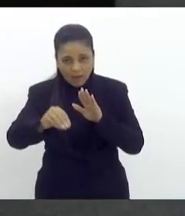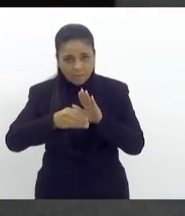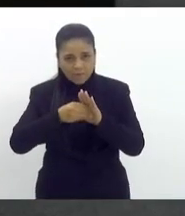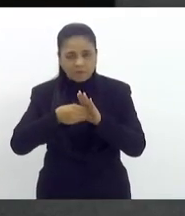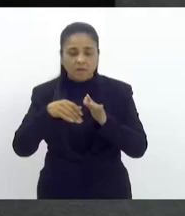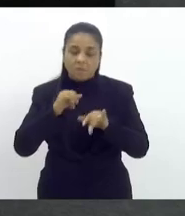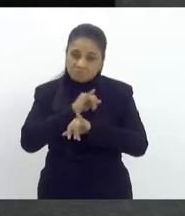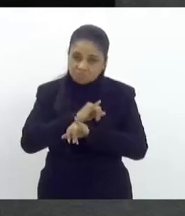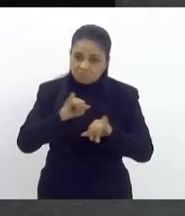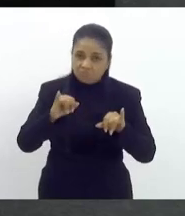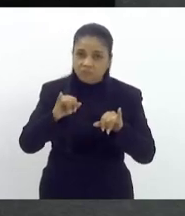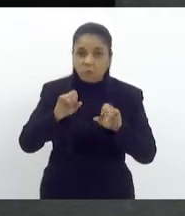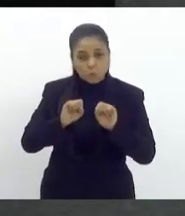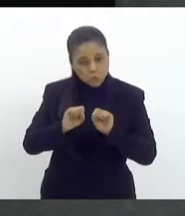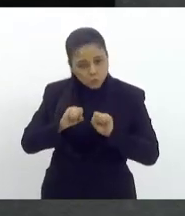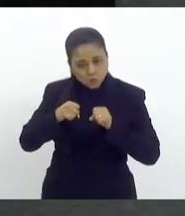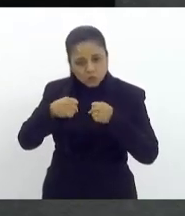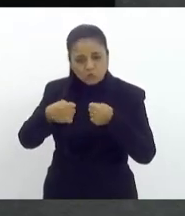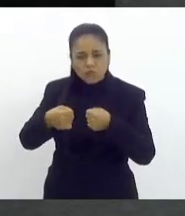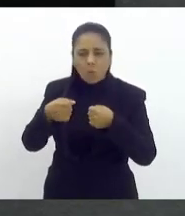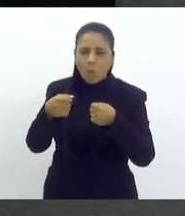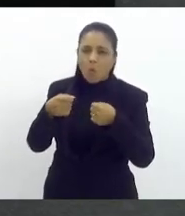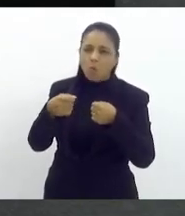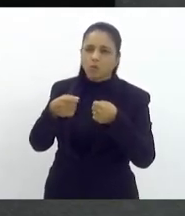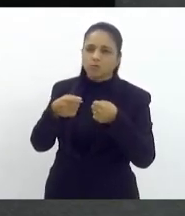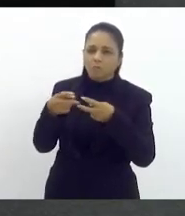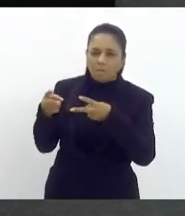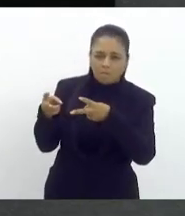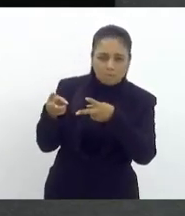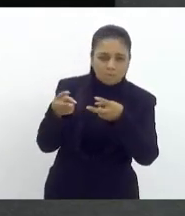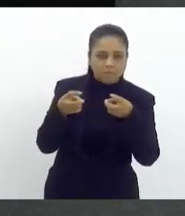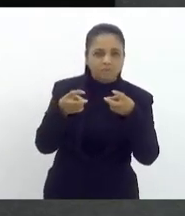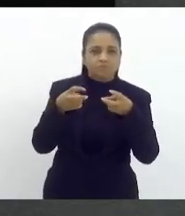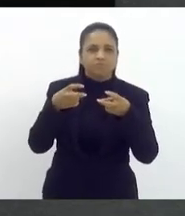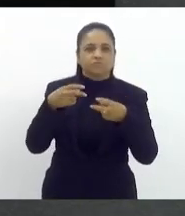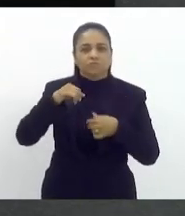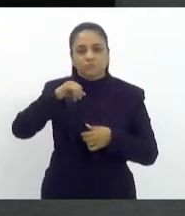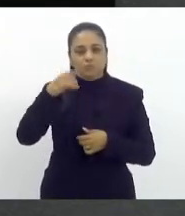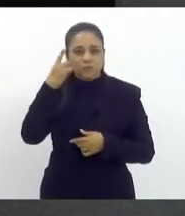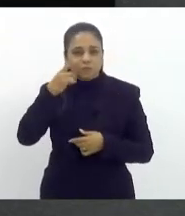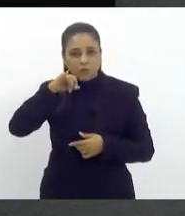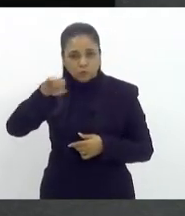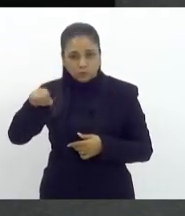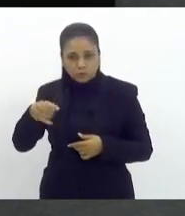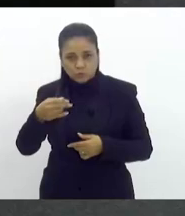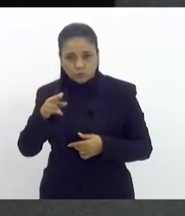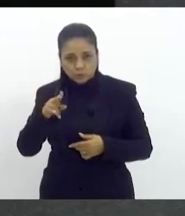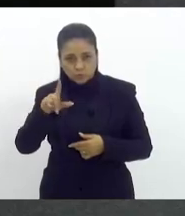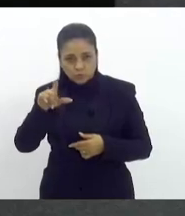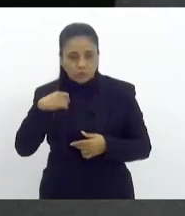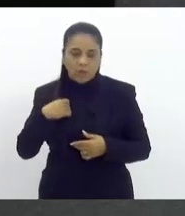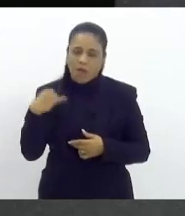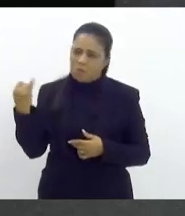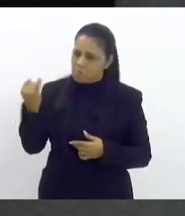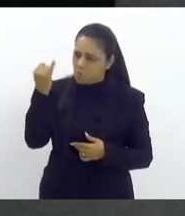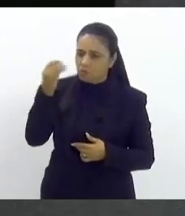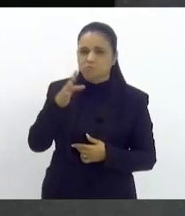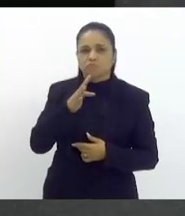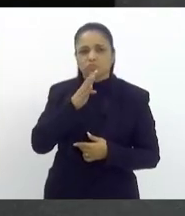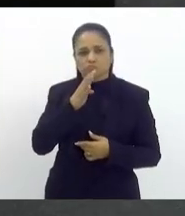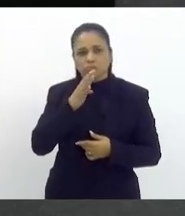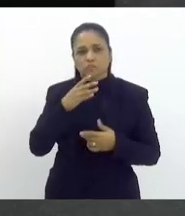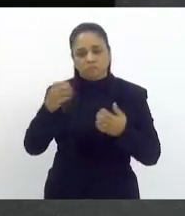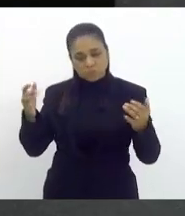visto o esforço do deputado Júlio Rocha nesse tema a gente reconhece a importância de falar do espectro